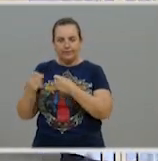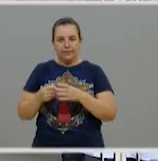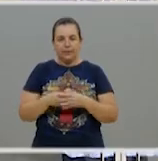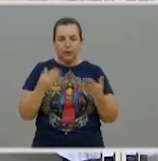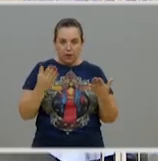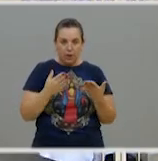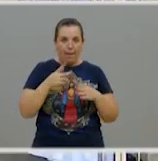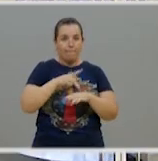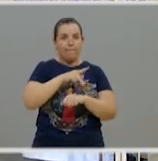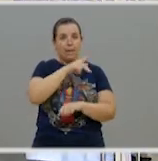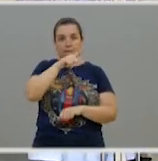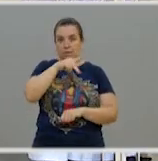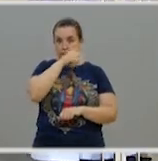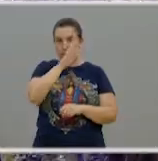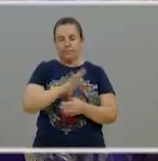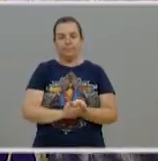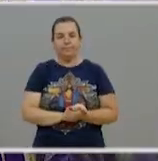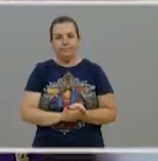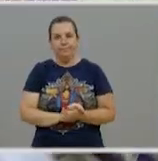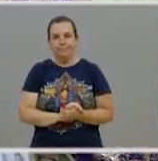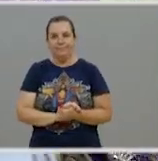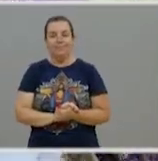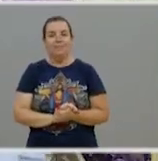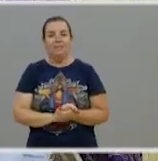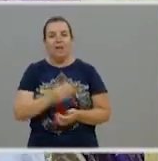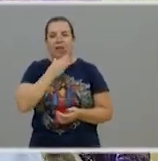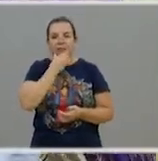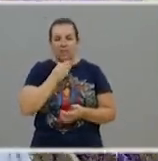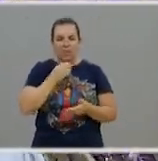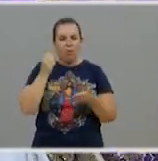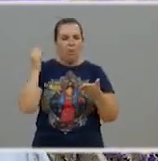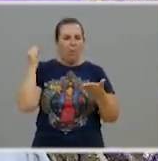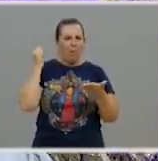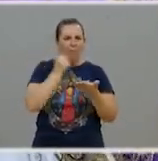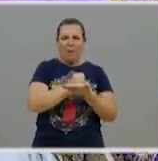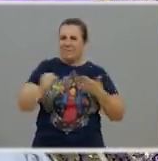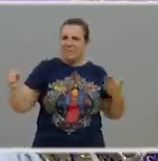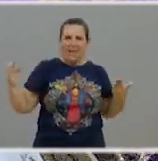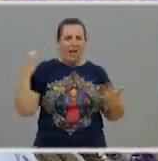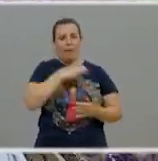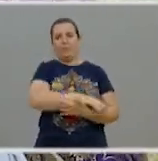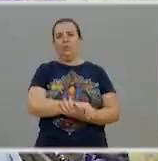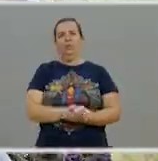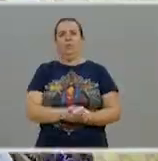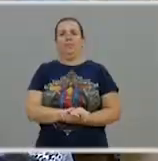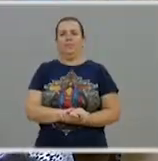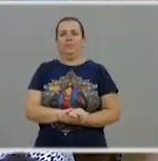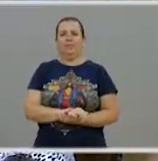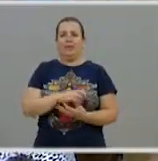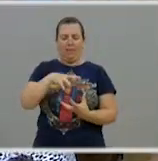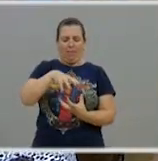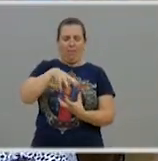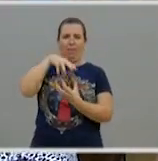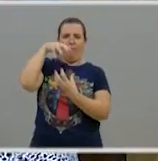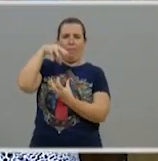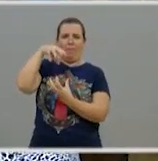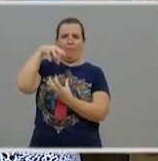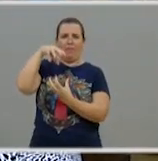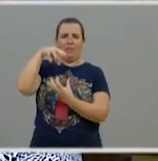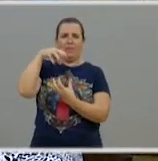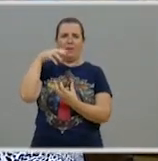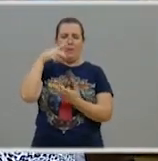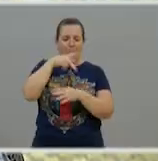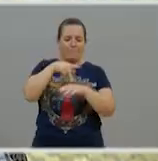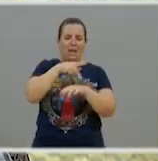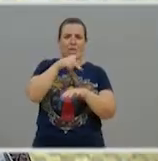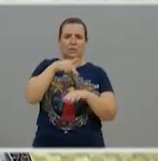tem tempo nem pagar a prestação de Natal, já está fazendo a prestação do outro. Não entra nessa não, filho, é tua vida